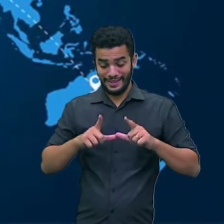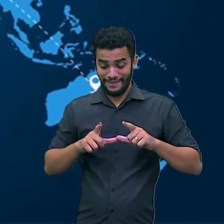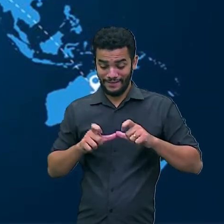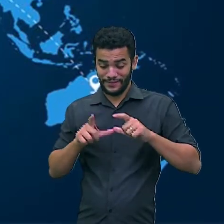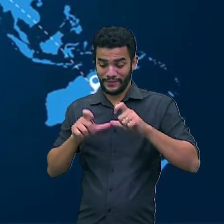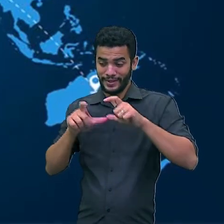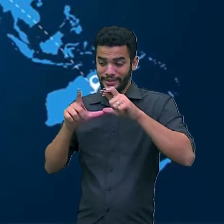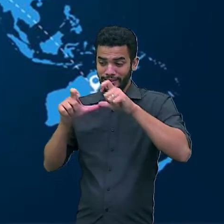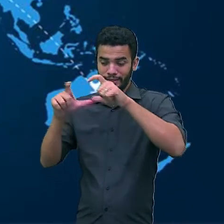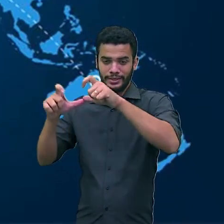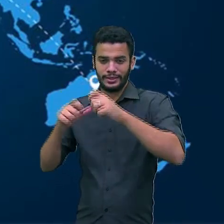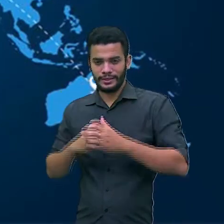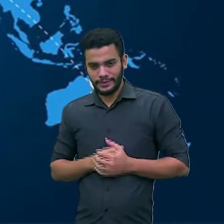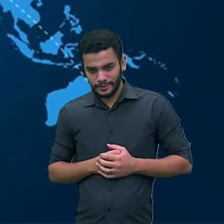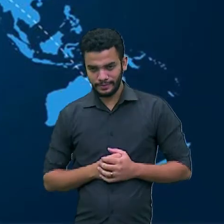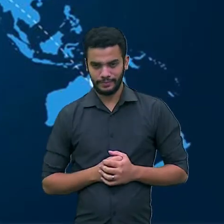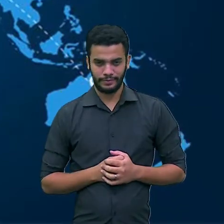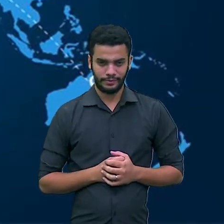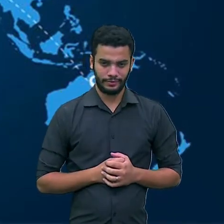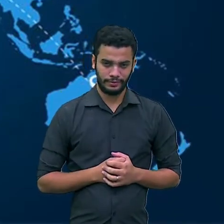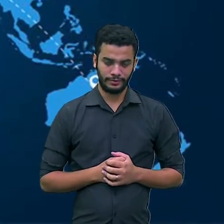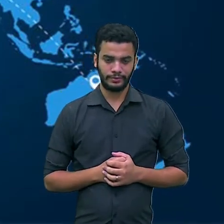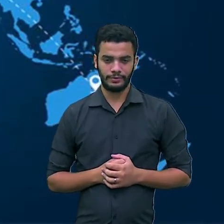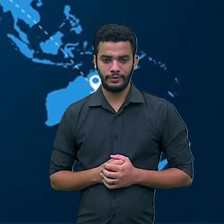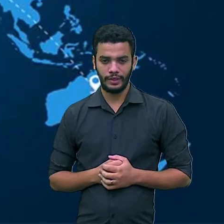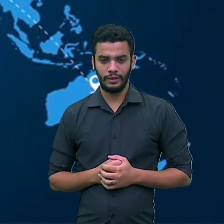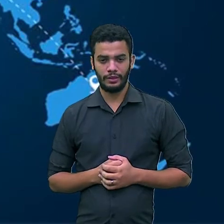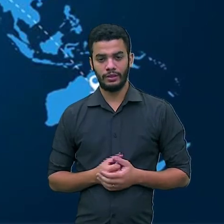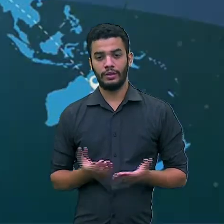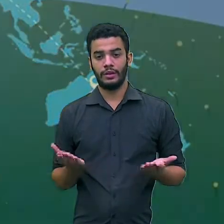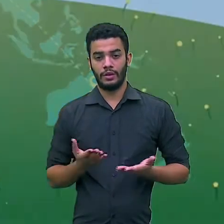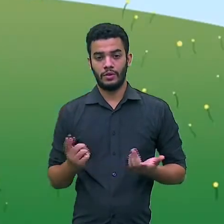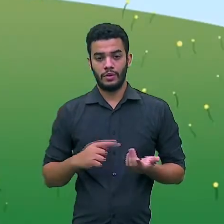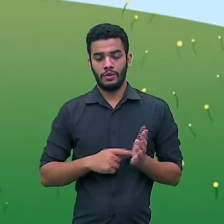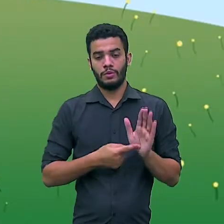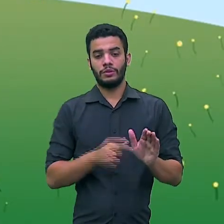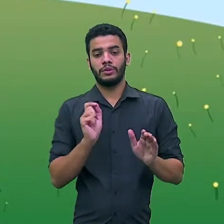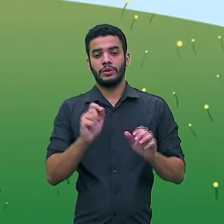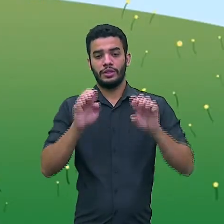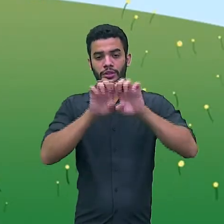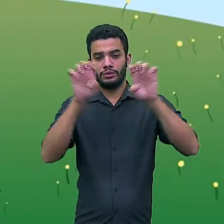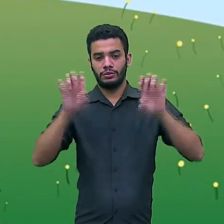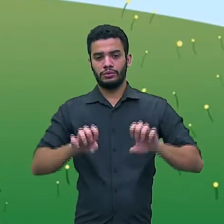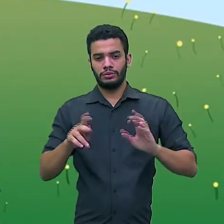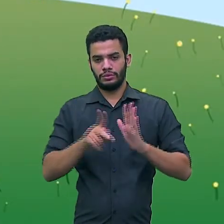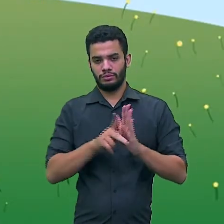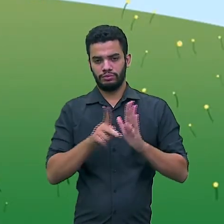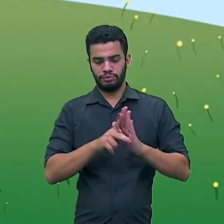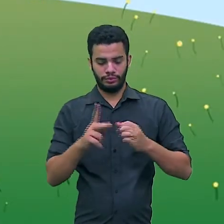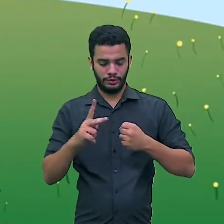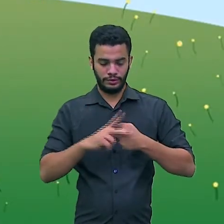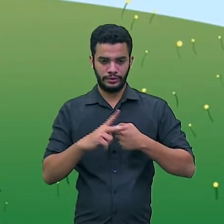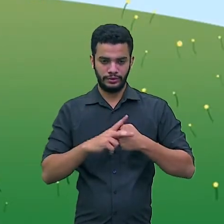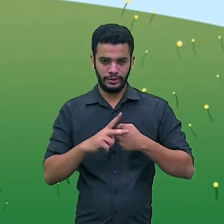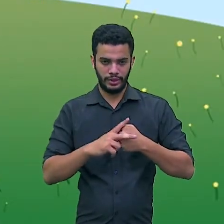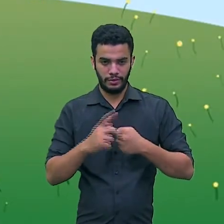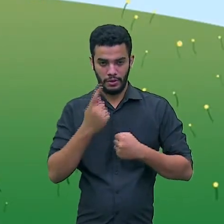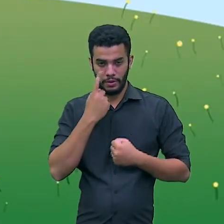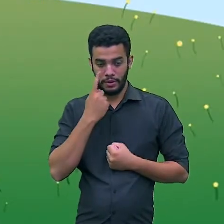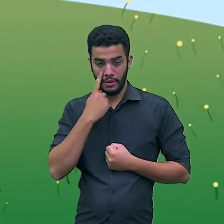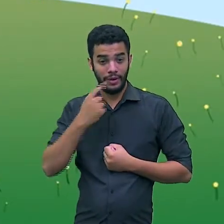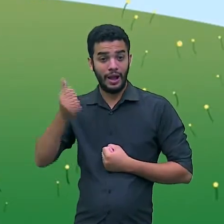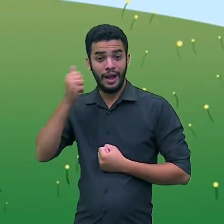viajar. Agora, falaremos das estruturas do verbo. Vamos lá? As